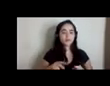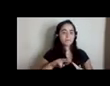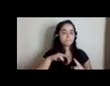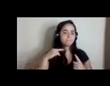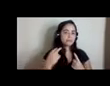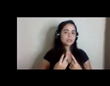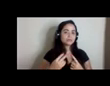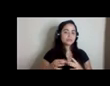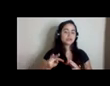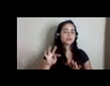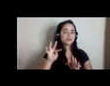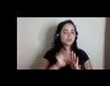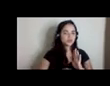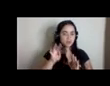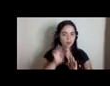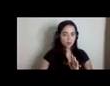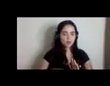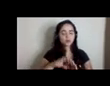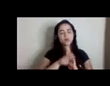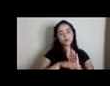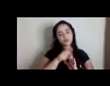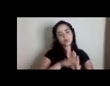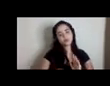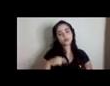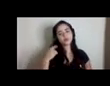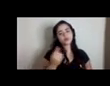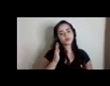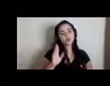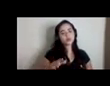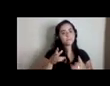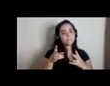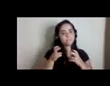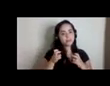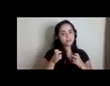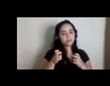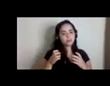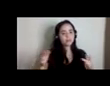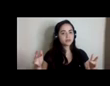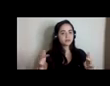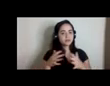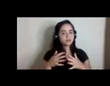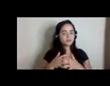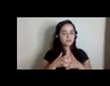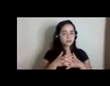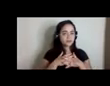perspectivas teóricas do currículo, nós já percebemos um entrecruzamento